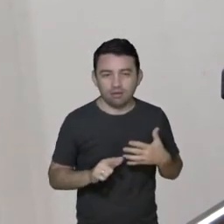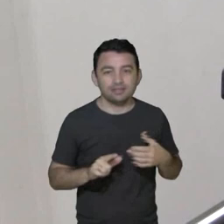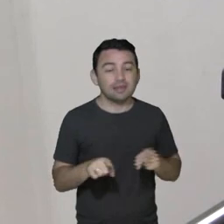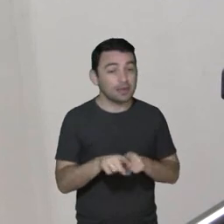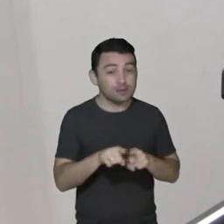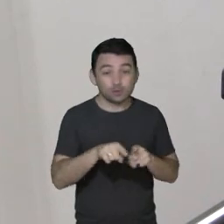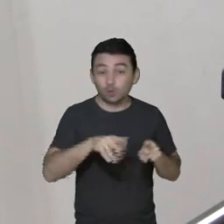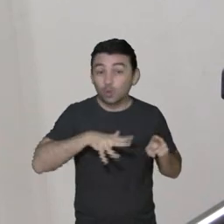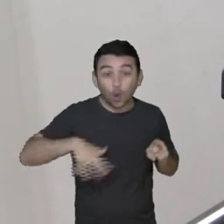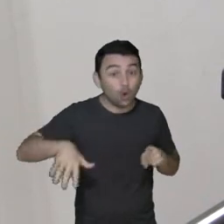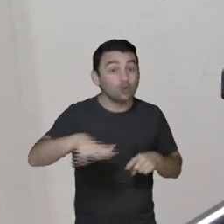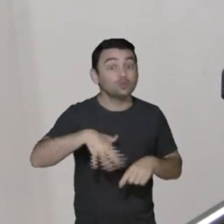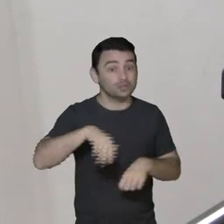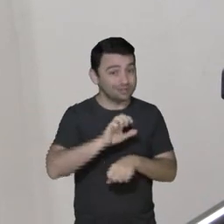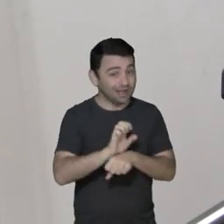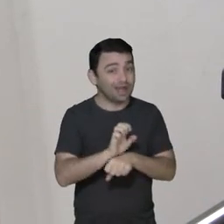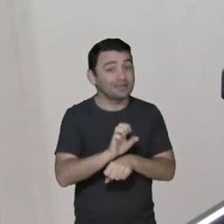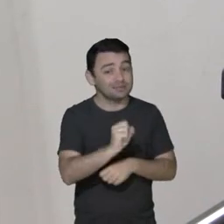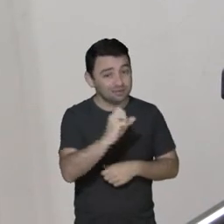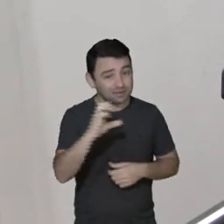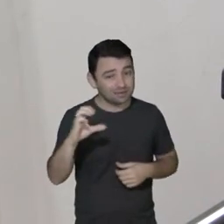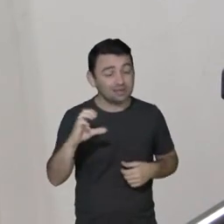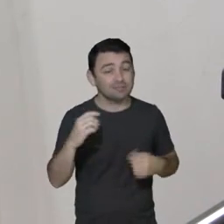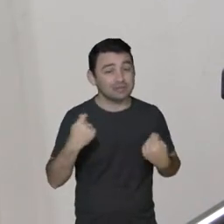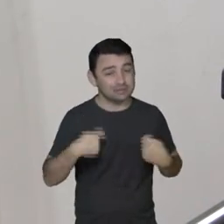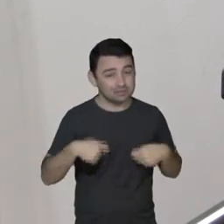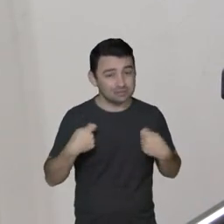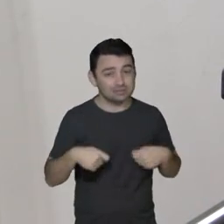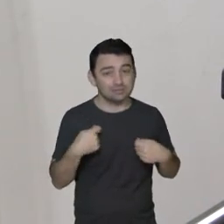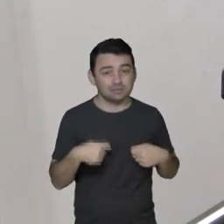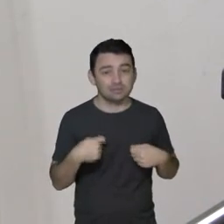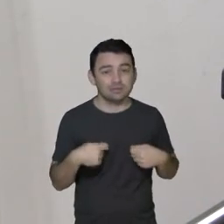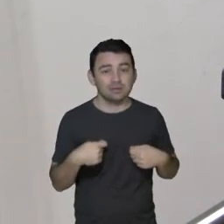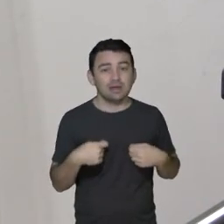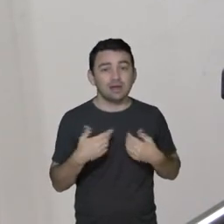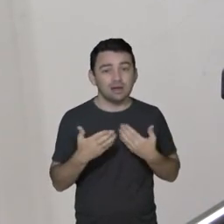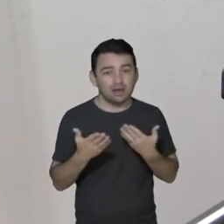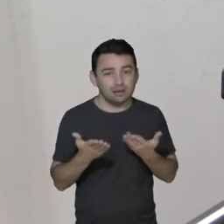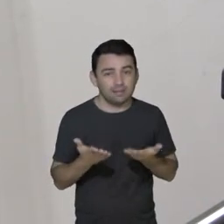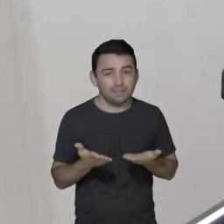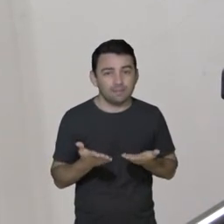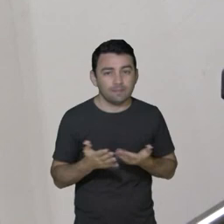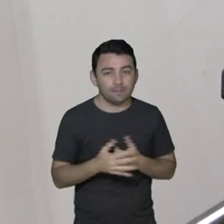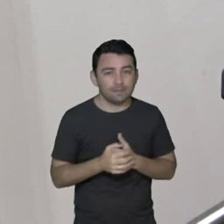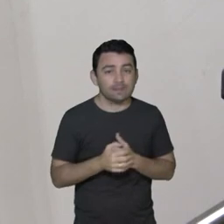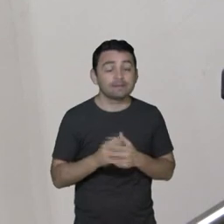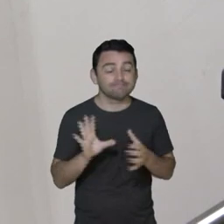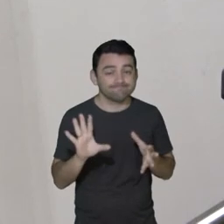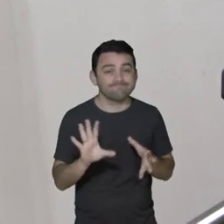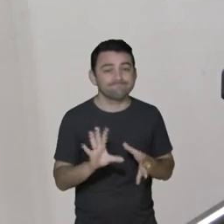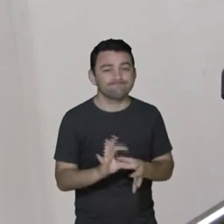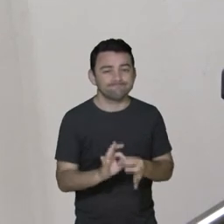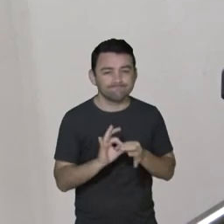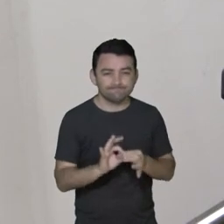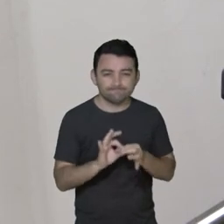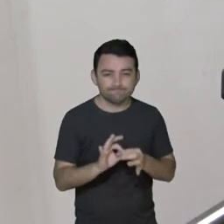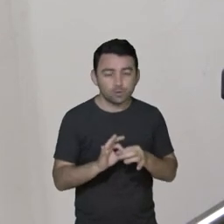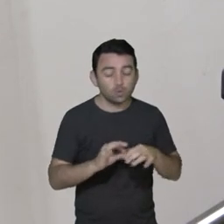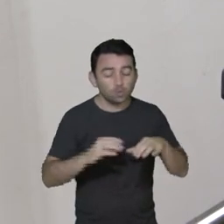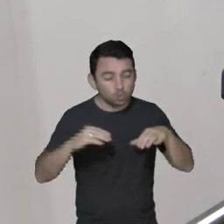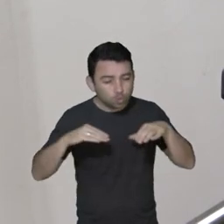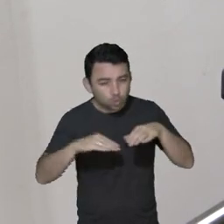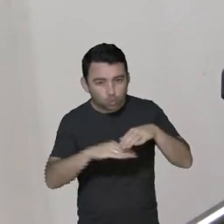para o Estado de Santa Catarina que nós precisamos essa ligação esse